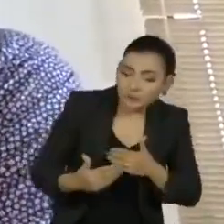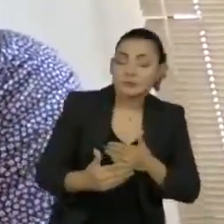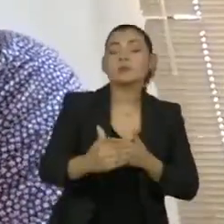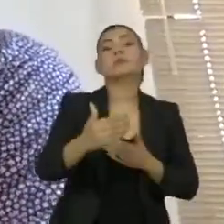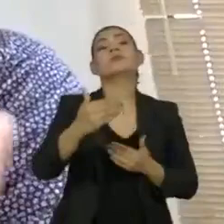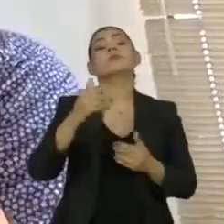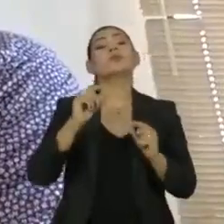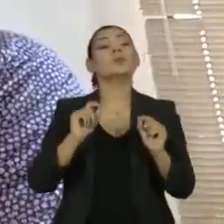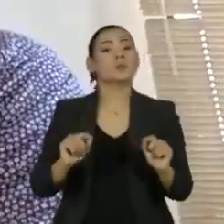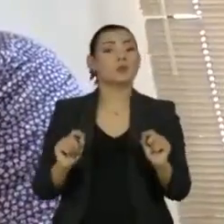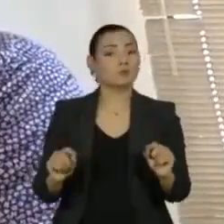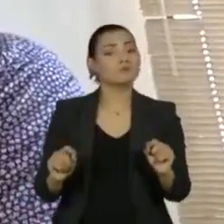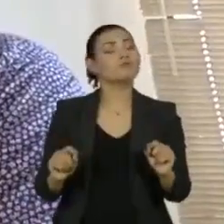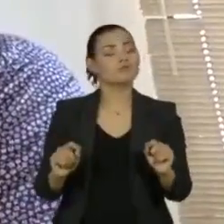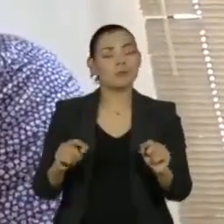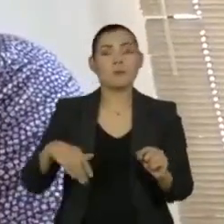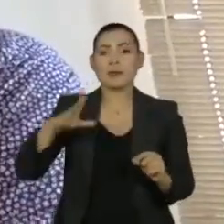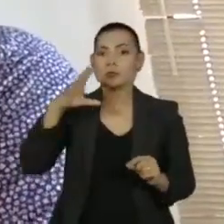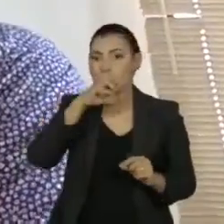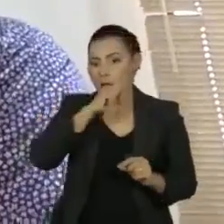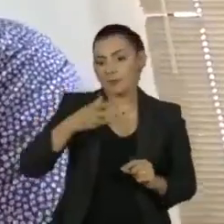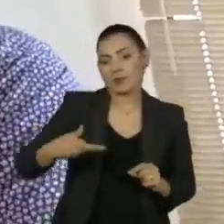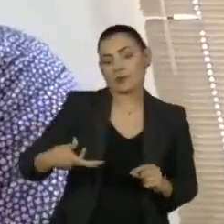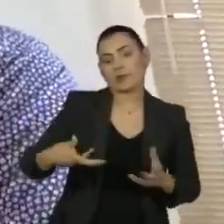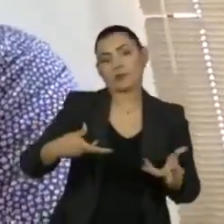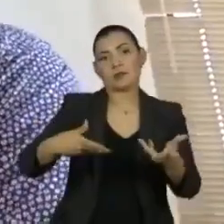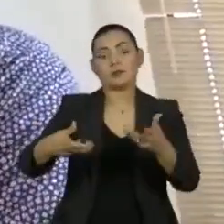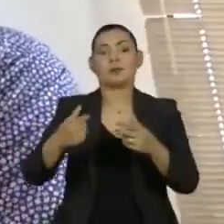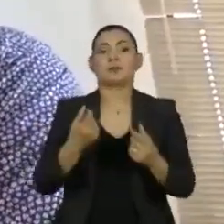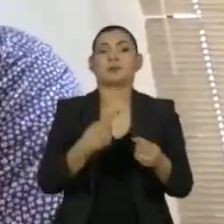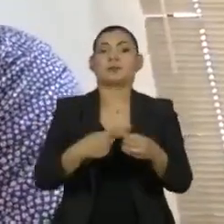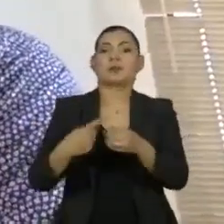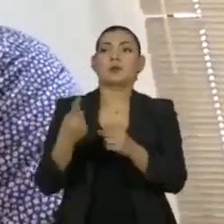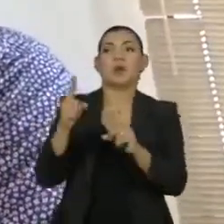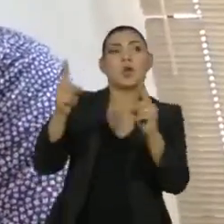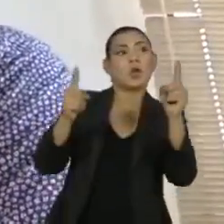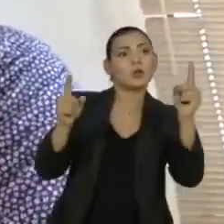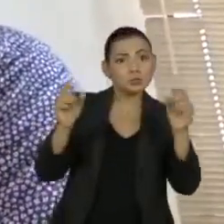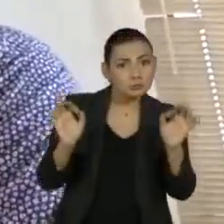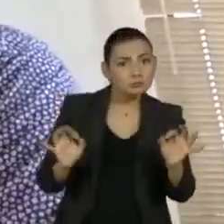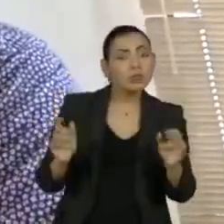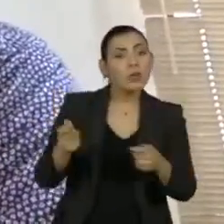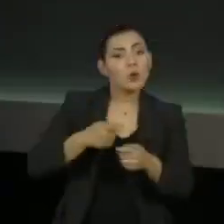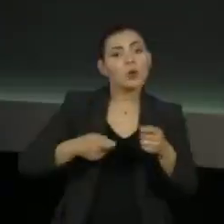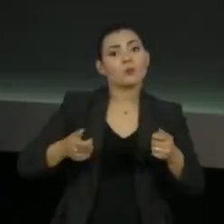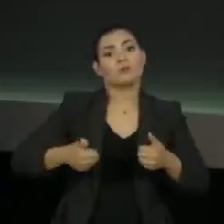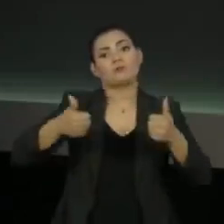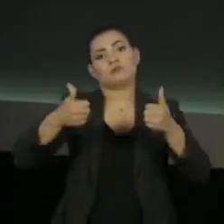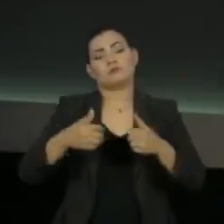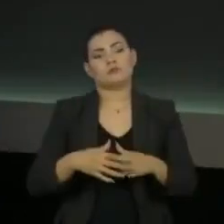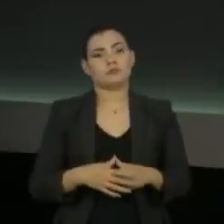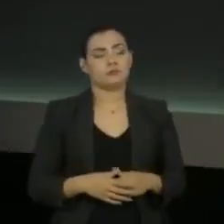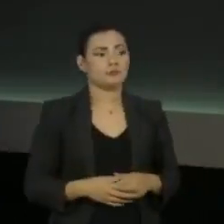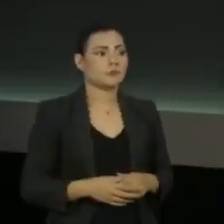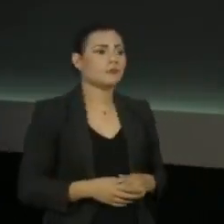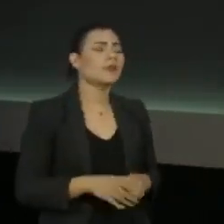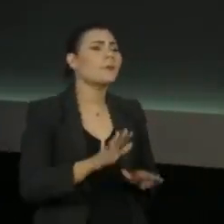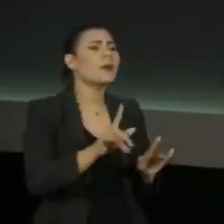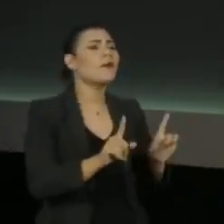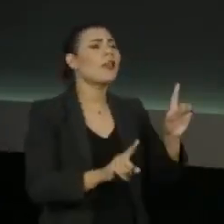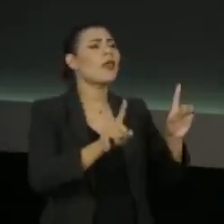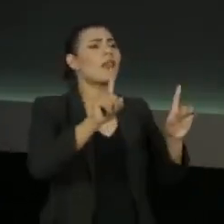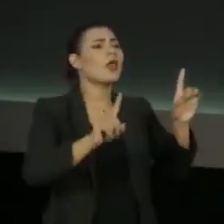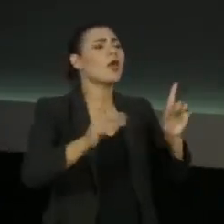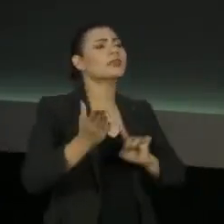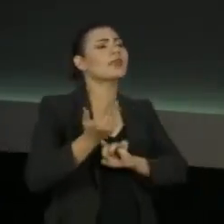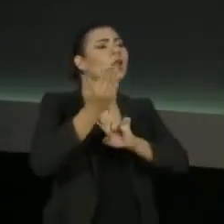isso possa ir avançando, talvez, em pequenas cidades, se for viável economicamente. E sobre a disputa de